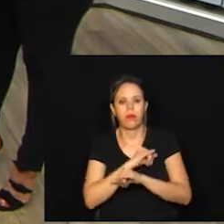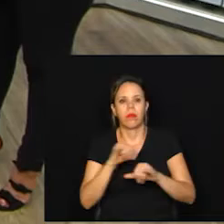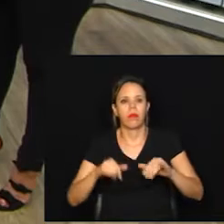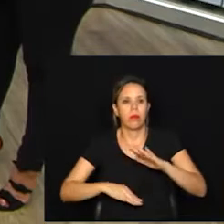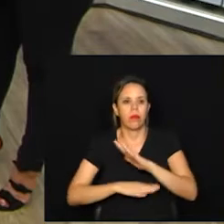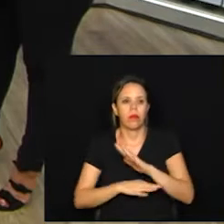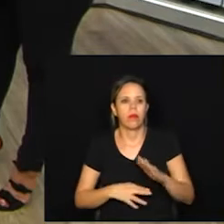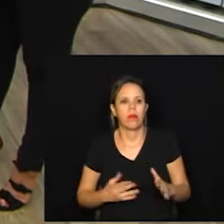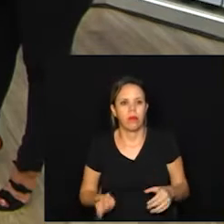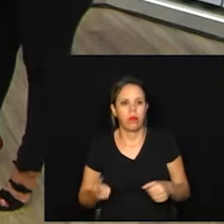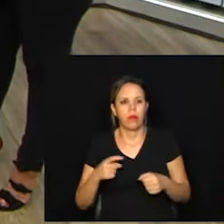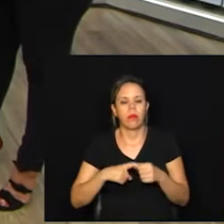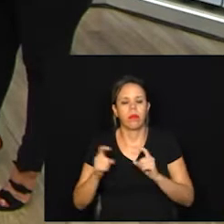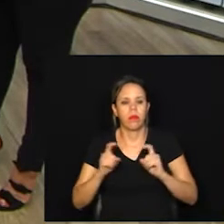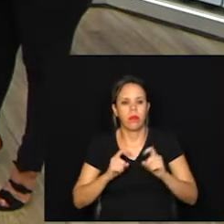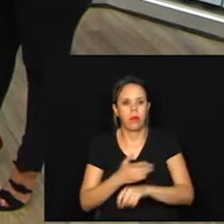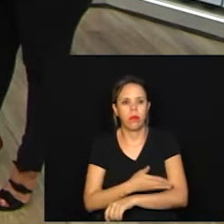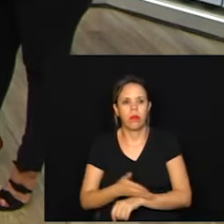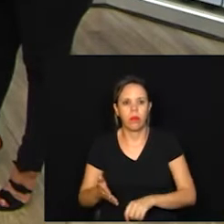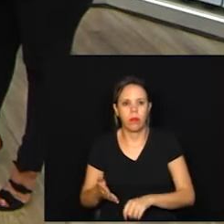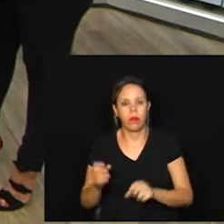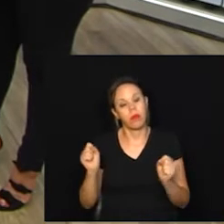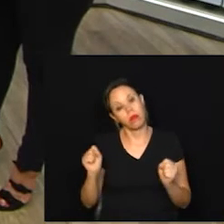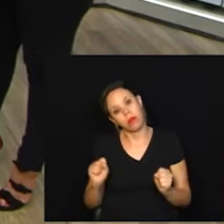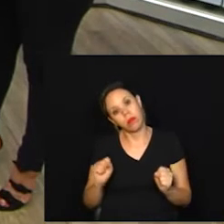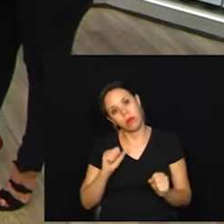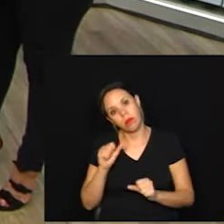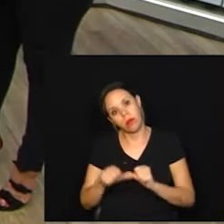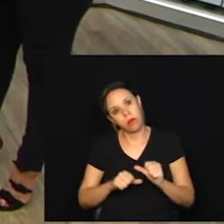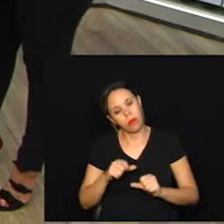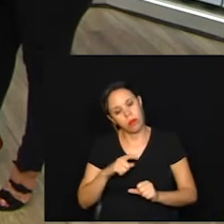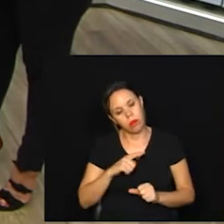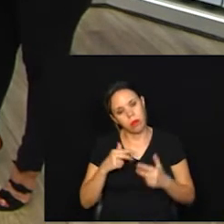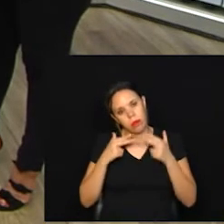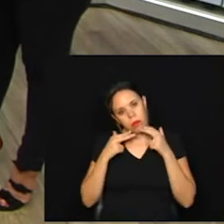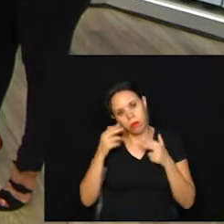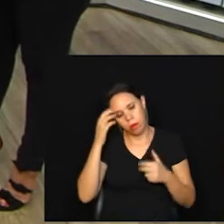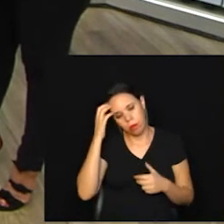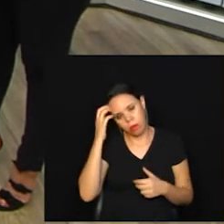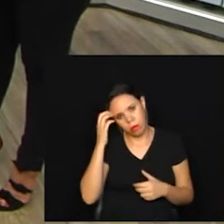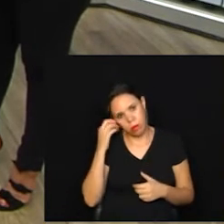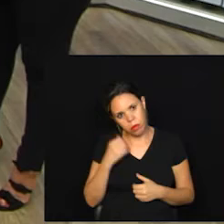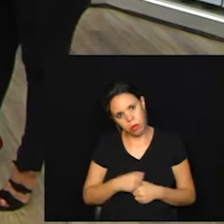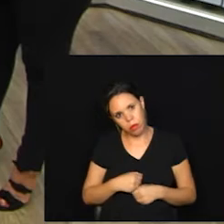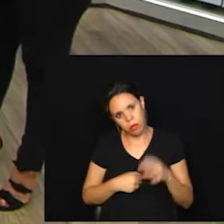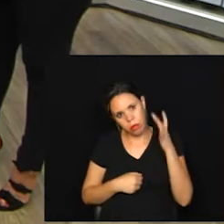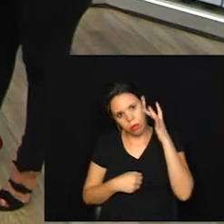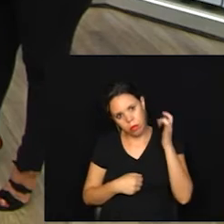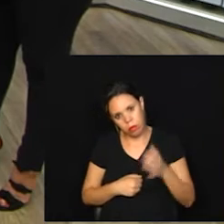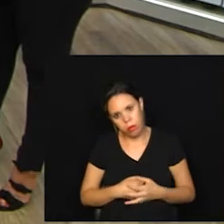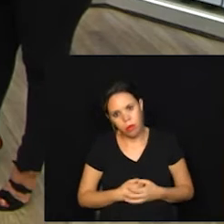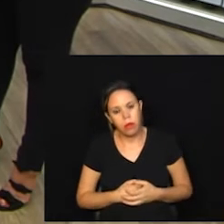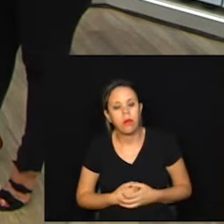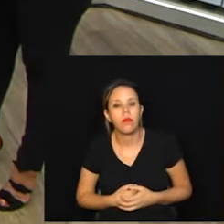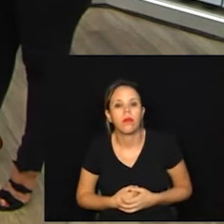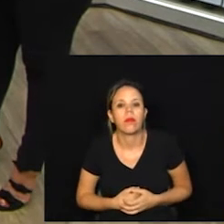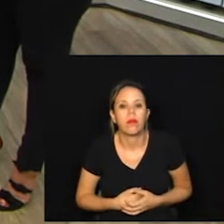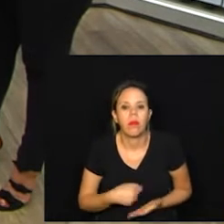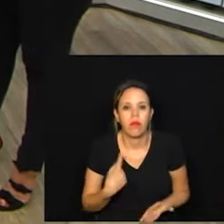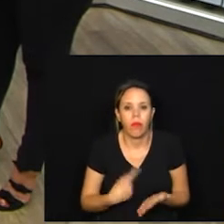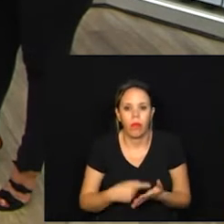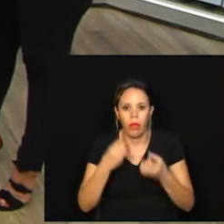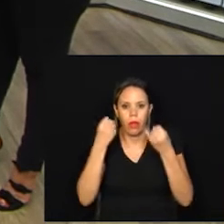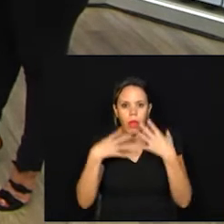Legislativo, o retorno da reunião ordinária, mas poderemos ter aí novidades a partir de amanhã. Isso, e eu conto tudo